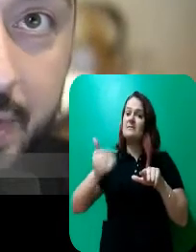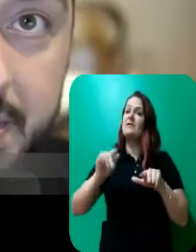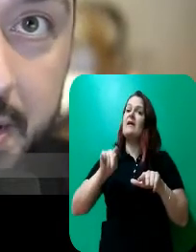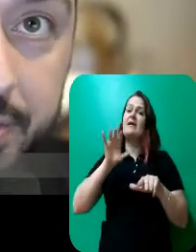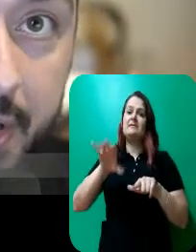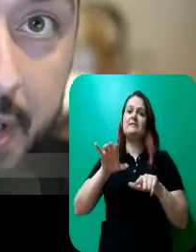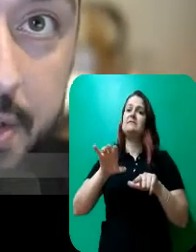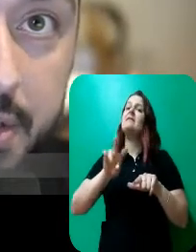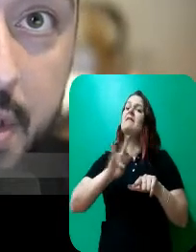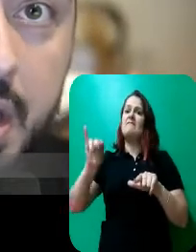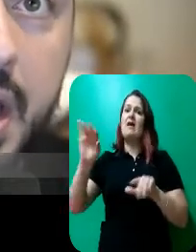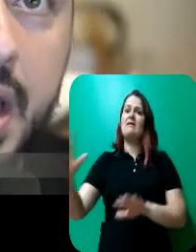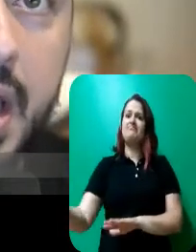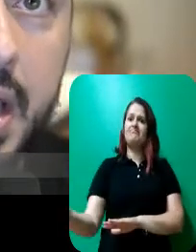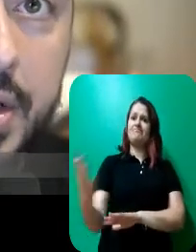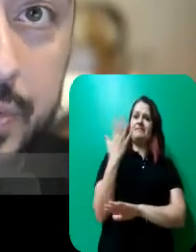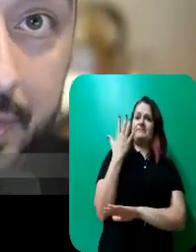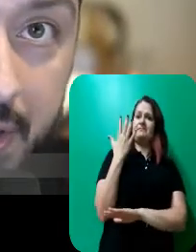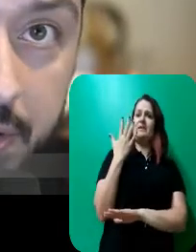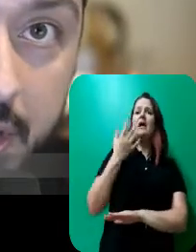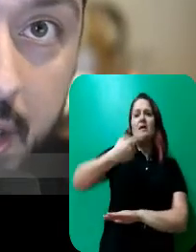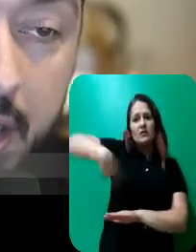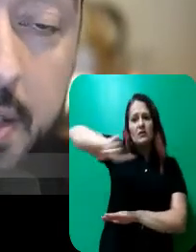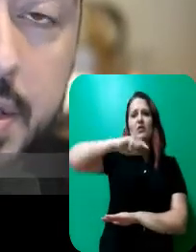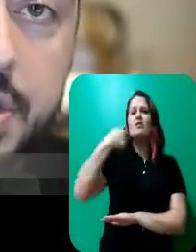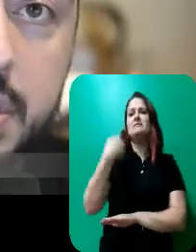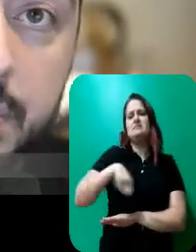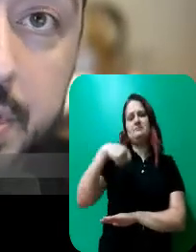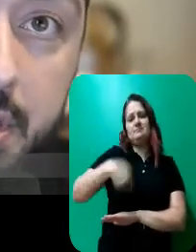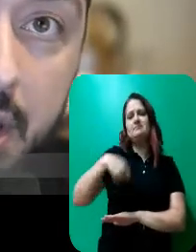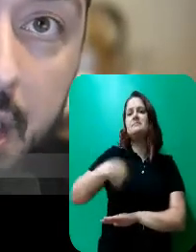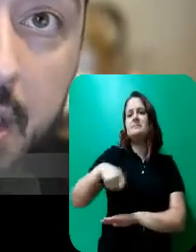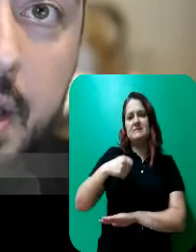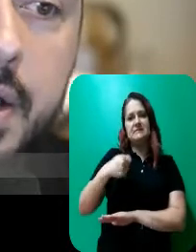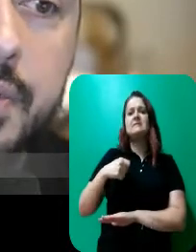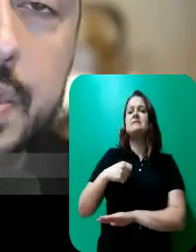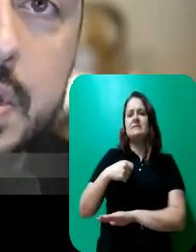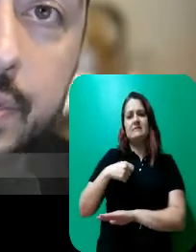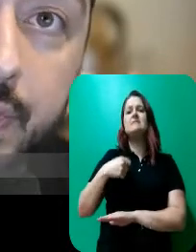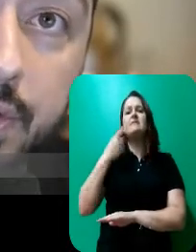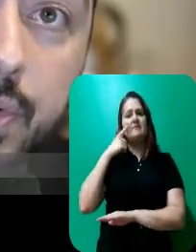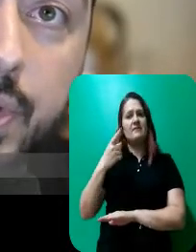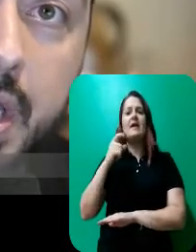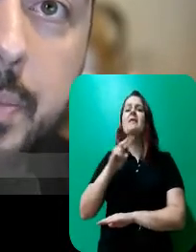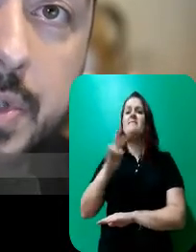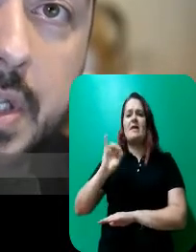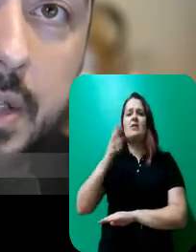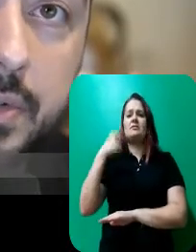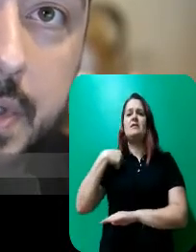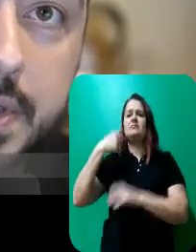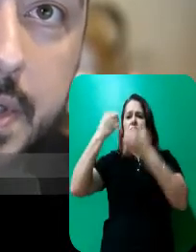ela não vai ser diferente. Isso vai vir na nossa cara, e se a gente não agir até lá, vocês estão vendo o